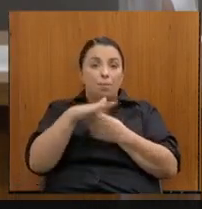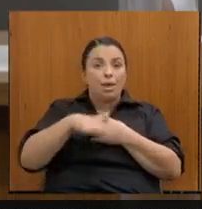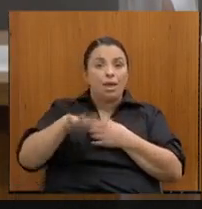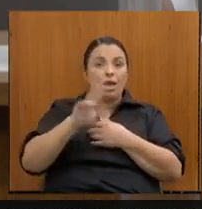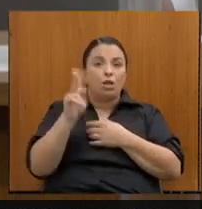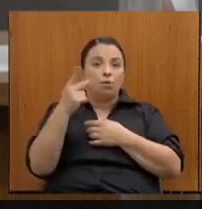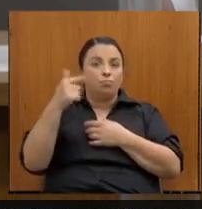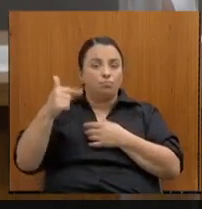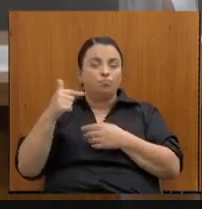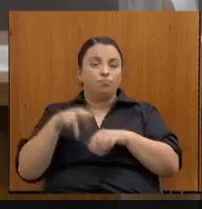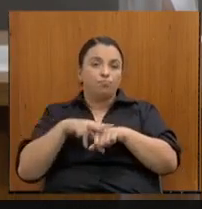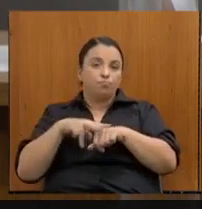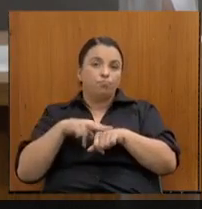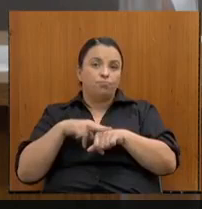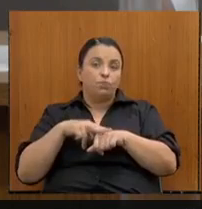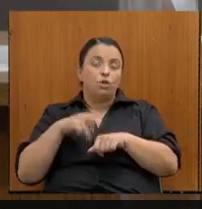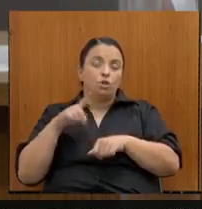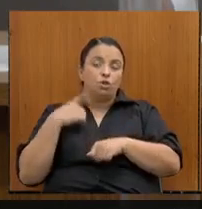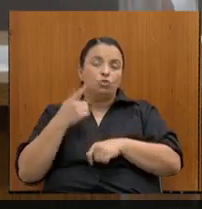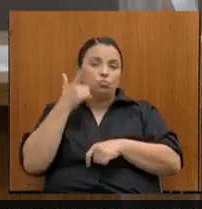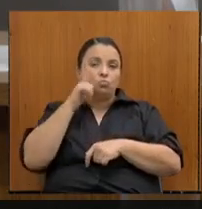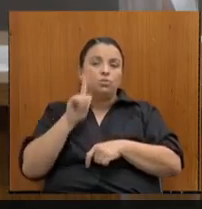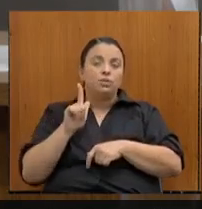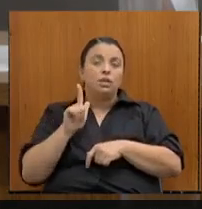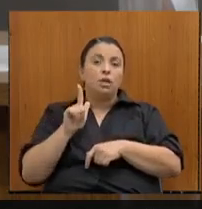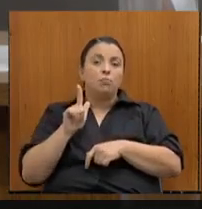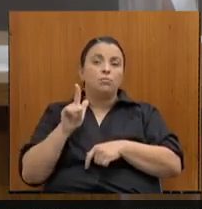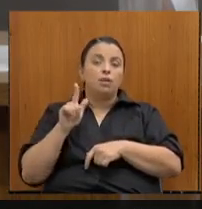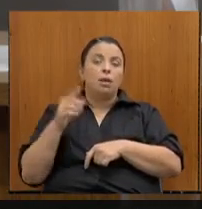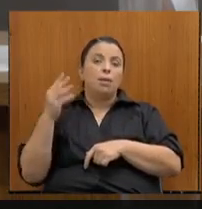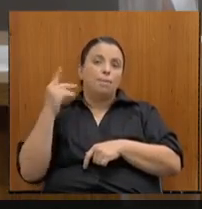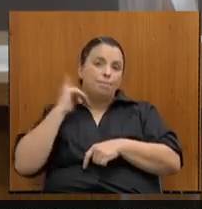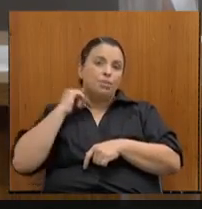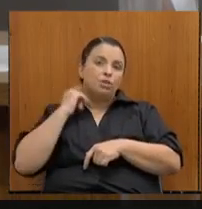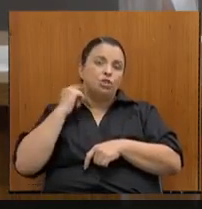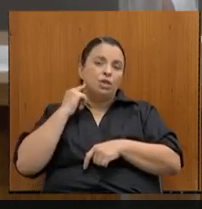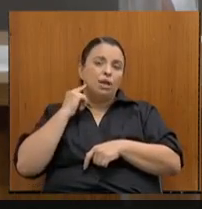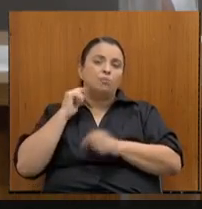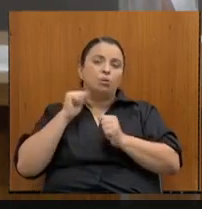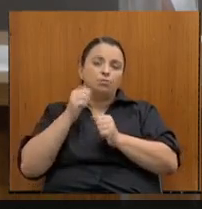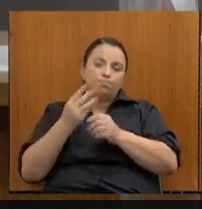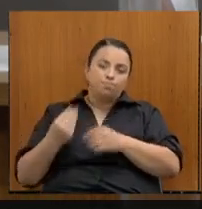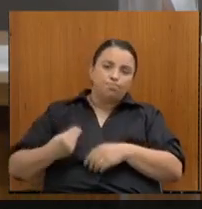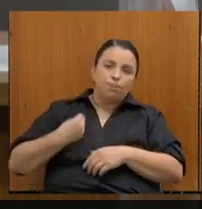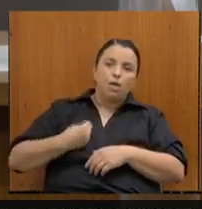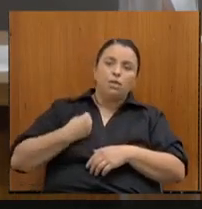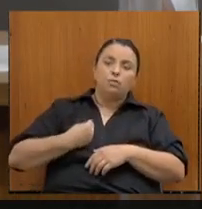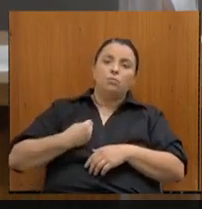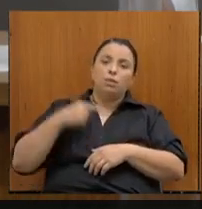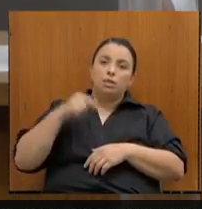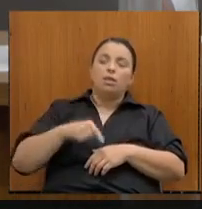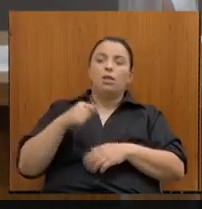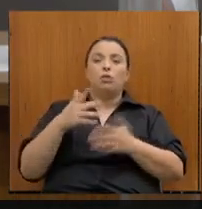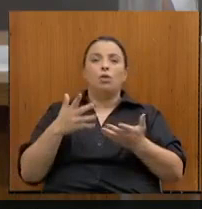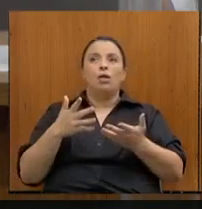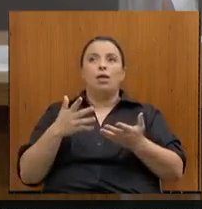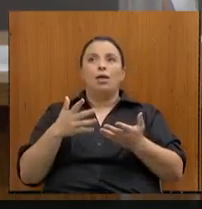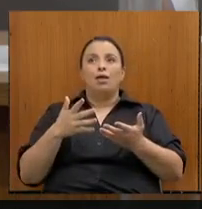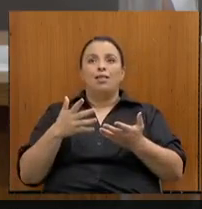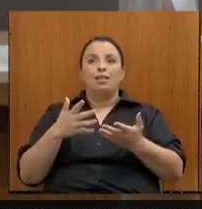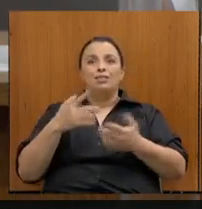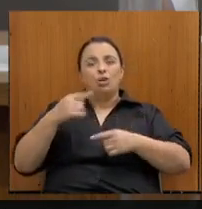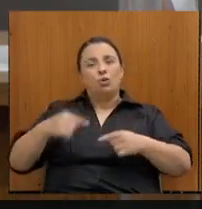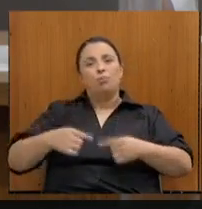consegue sim colocar o estado na rota aqui do hidrogénio Verde a nível nacional e também Global então